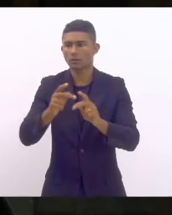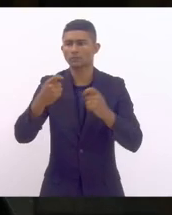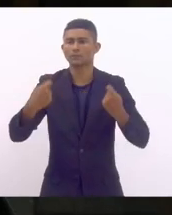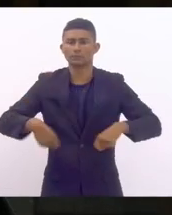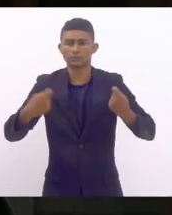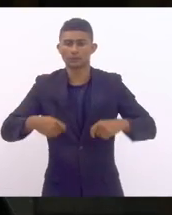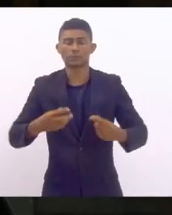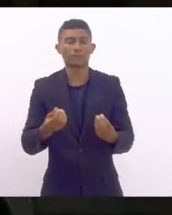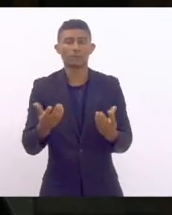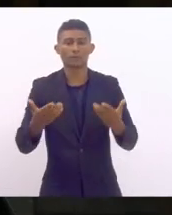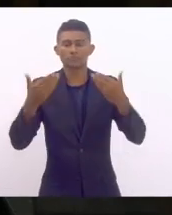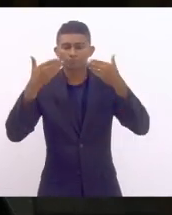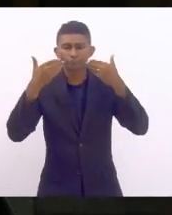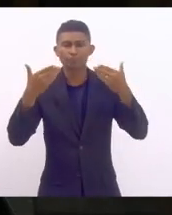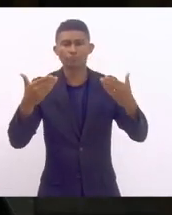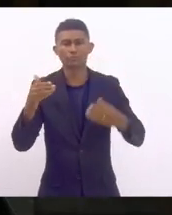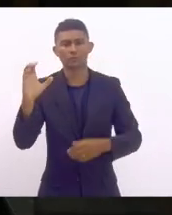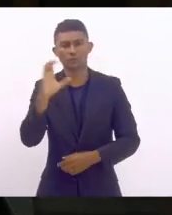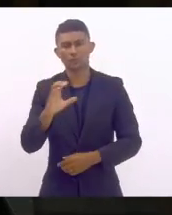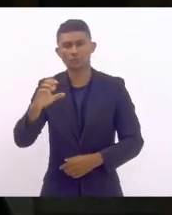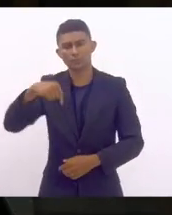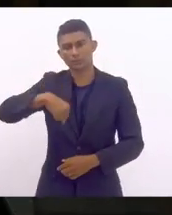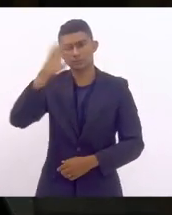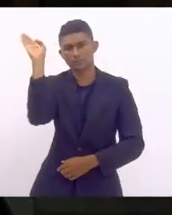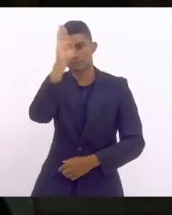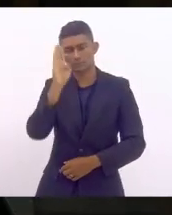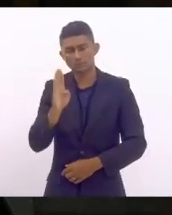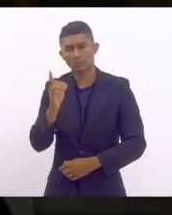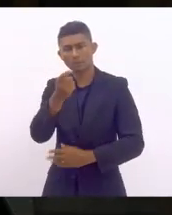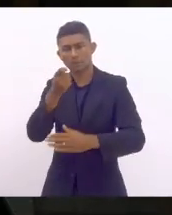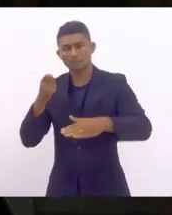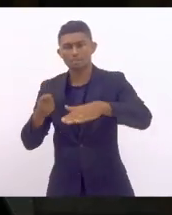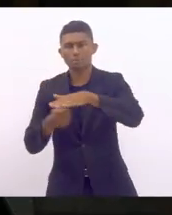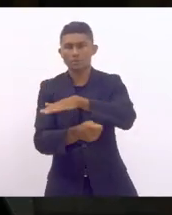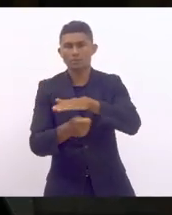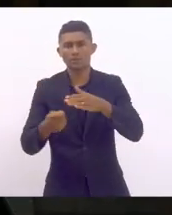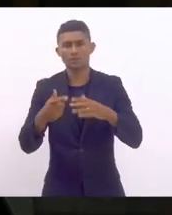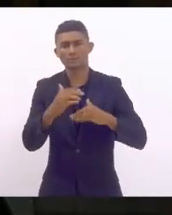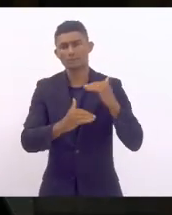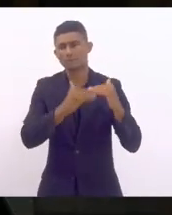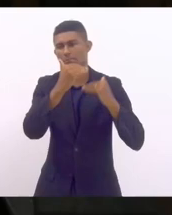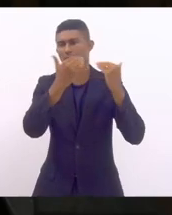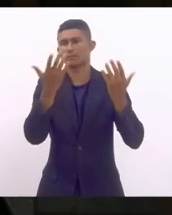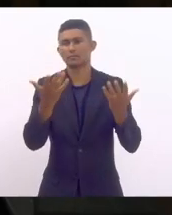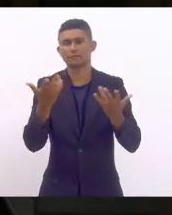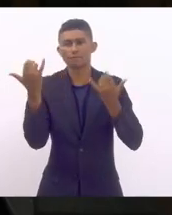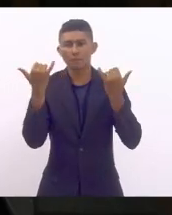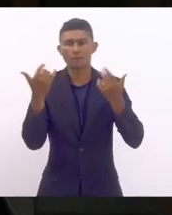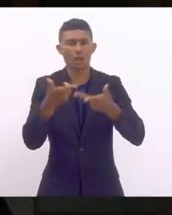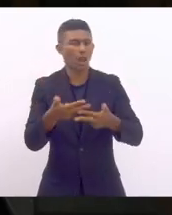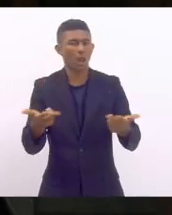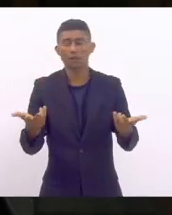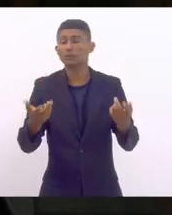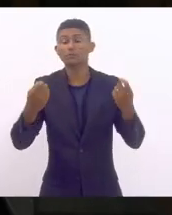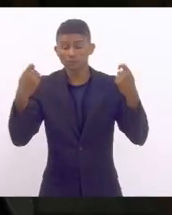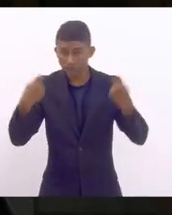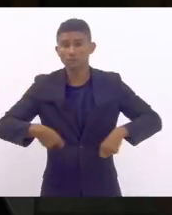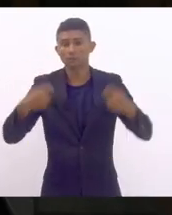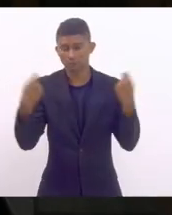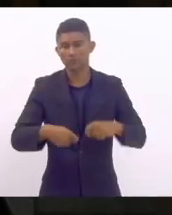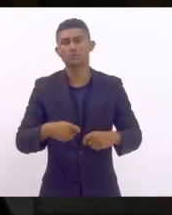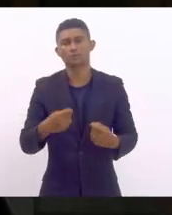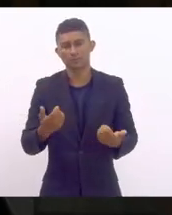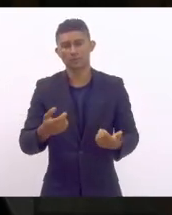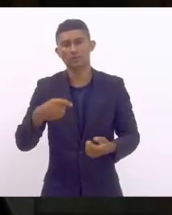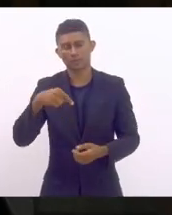possa mostrar que a ciência brasileira que os investimentos em pesquisa e desenvolvimento tecnológico e inovação e formação de quatro são estratégicos